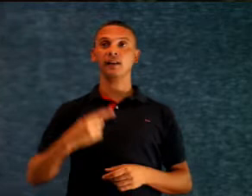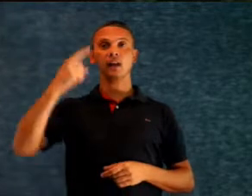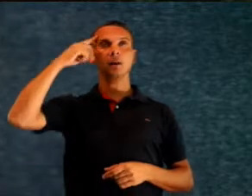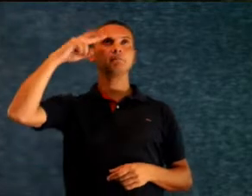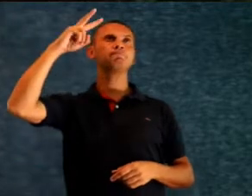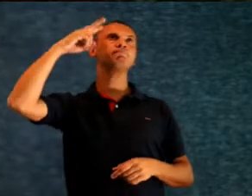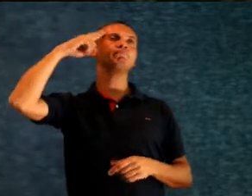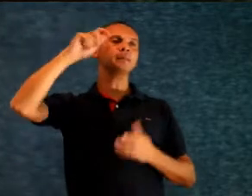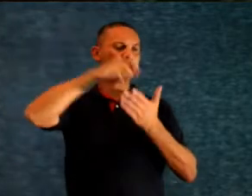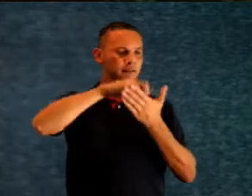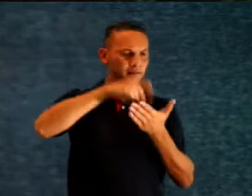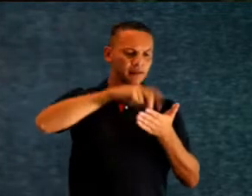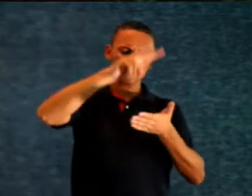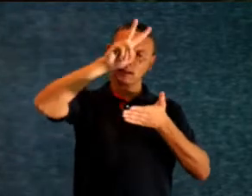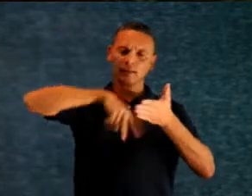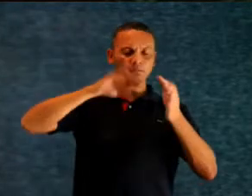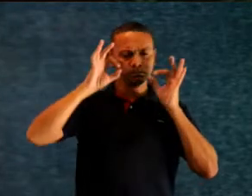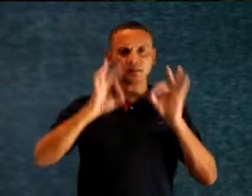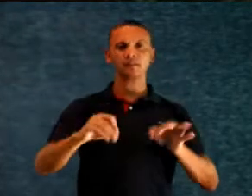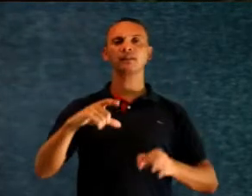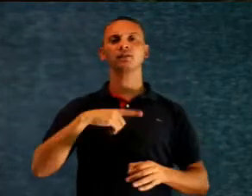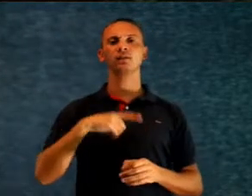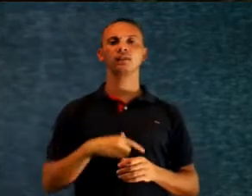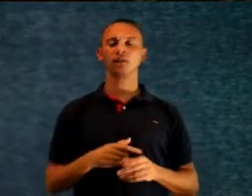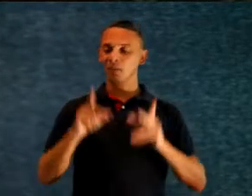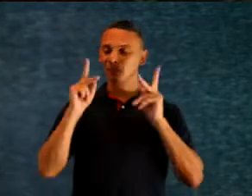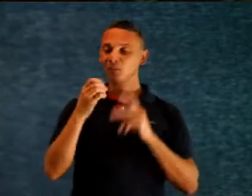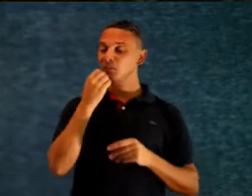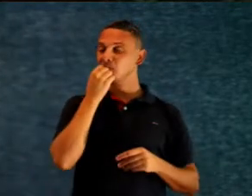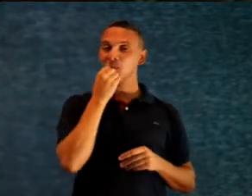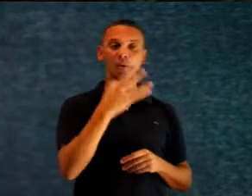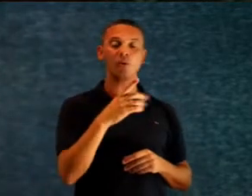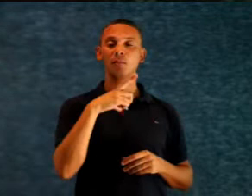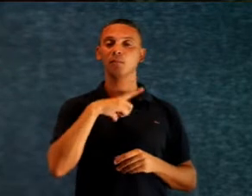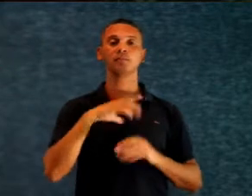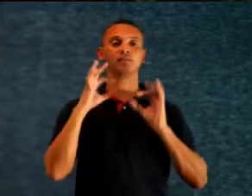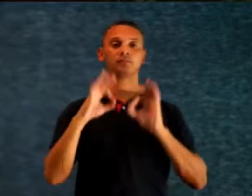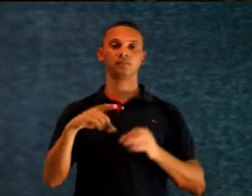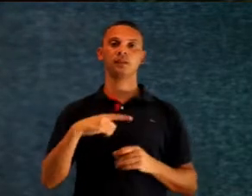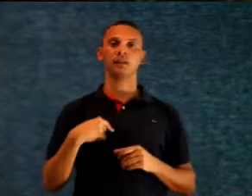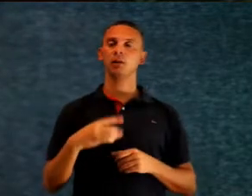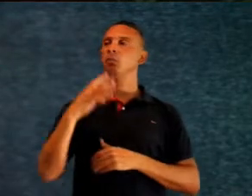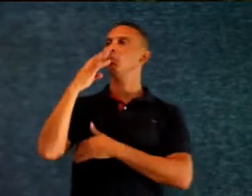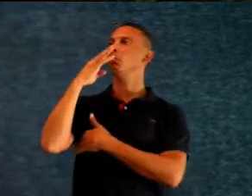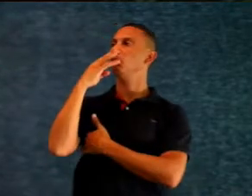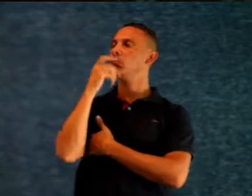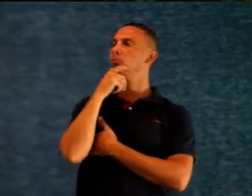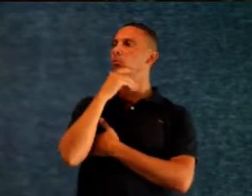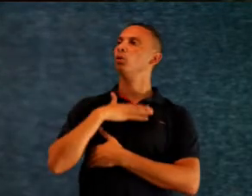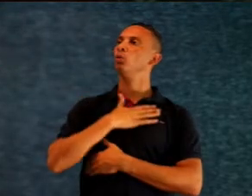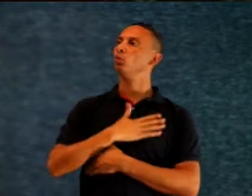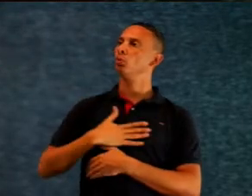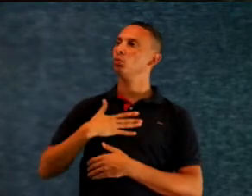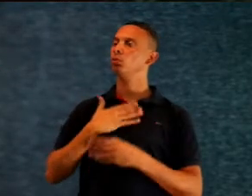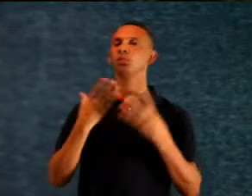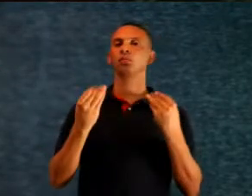lendo, escrevendo. Era uma figura luminosa. Eu era absolutamente encantado por Manolo.